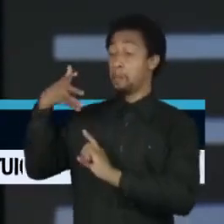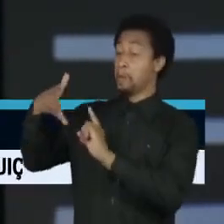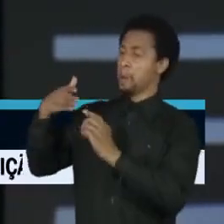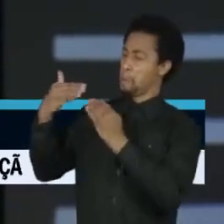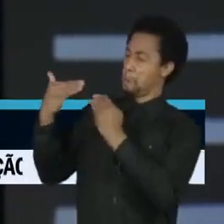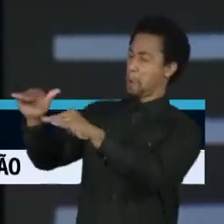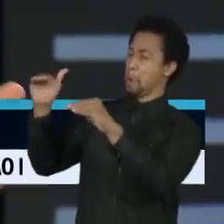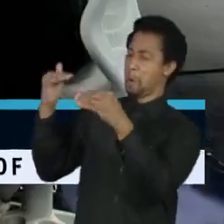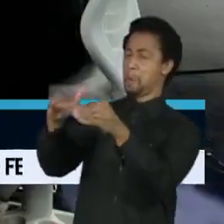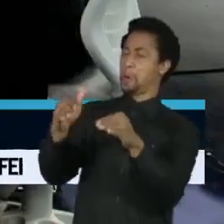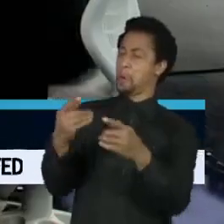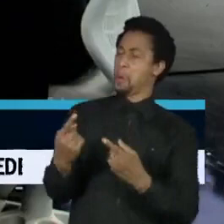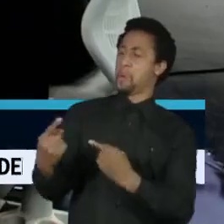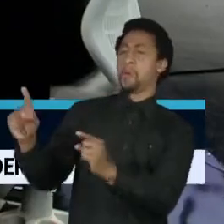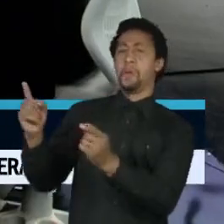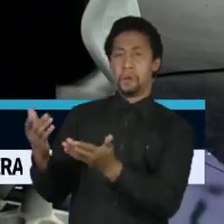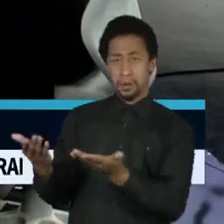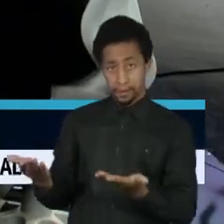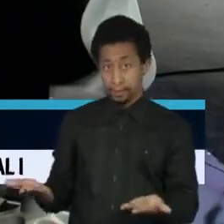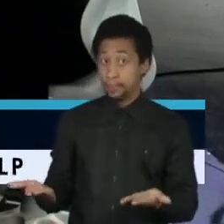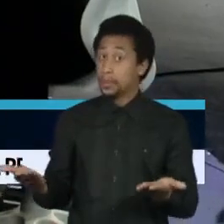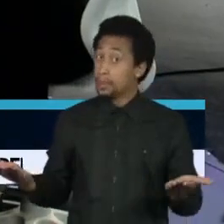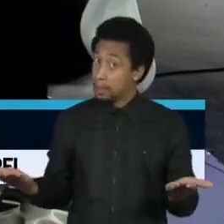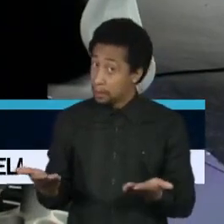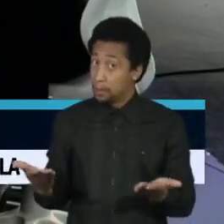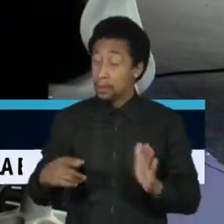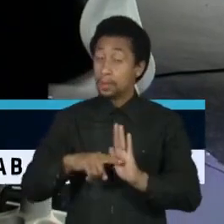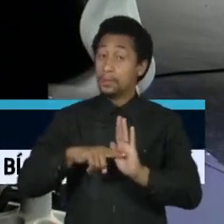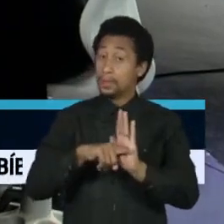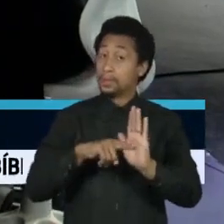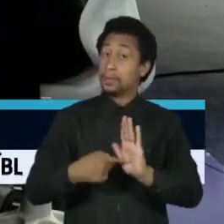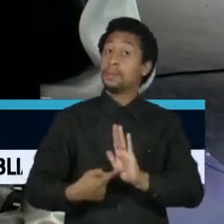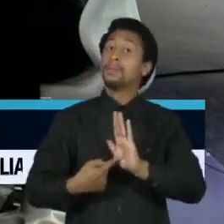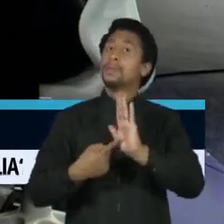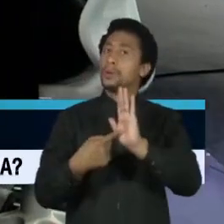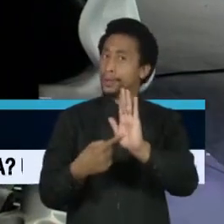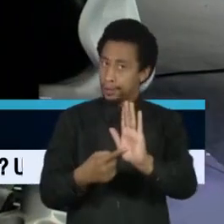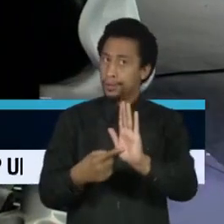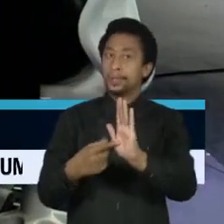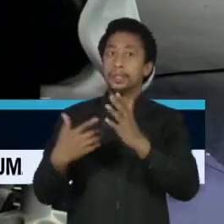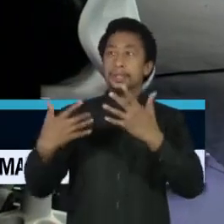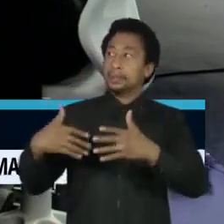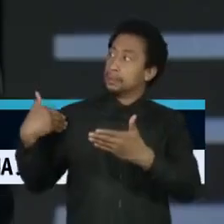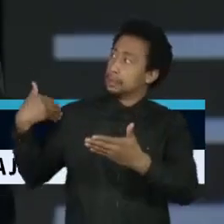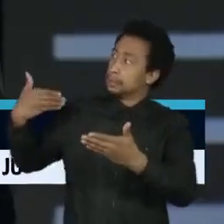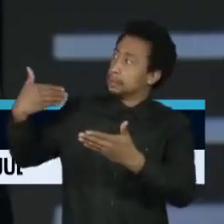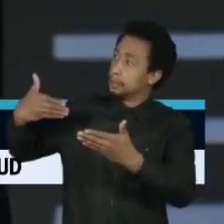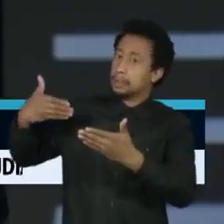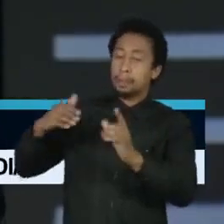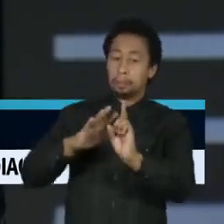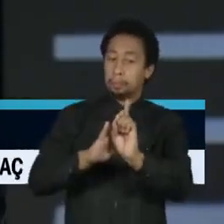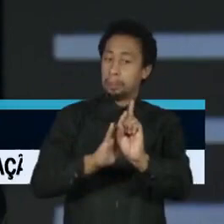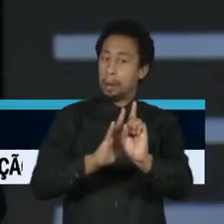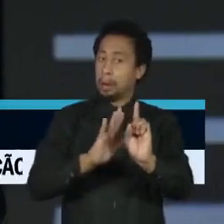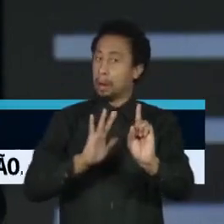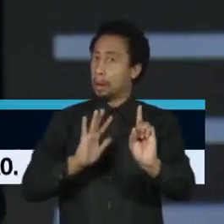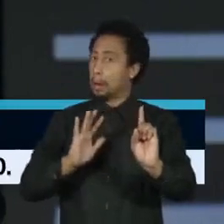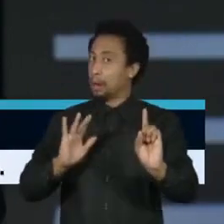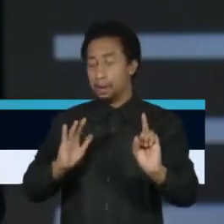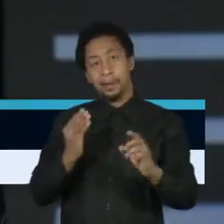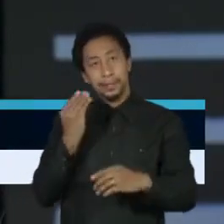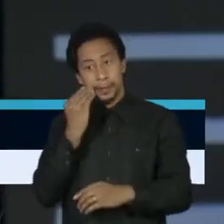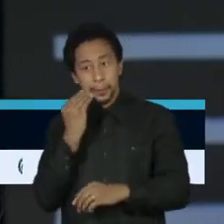e agora quando se olha os números das pesquisas ver que o prejuízo é enorme tá indo por essa tática e